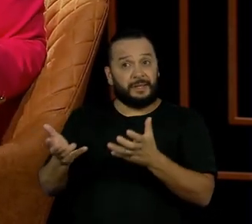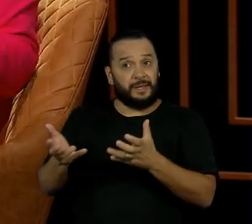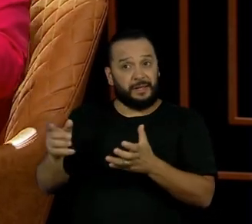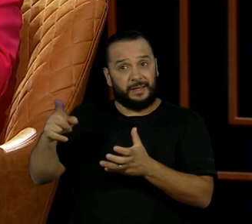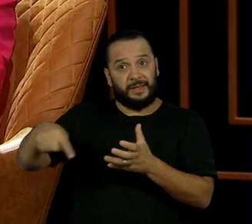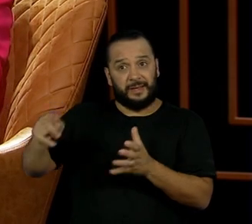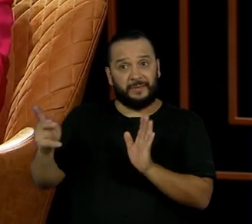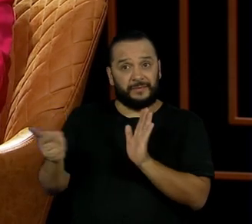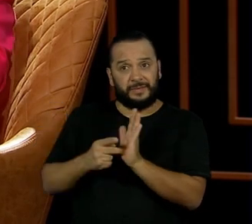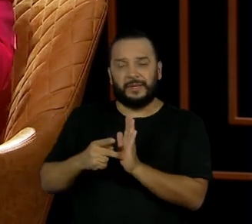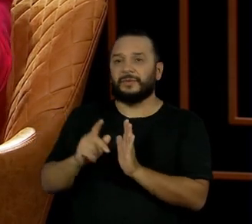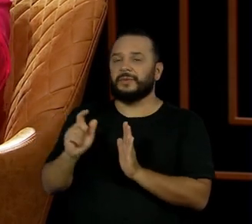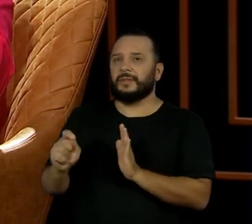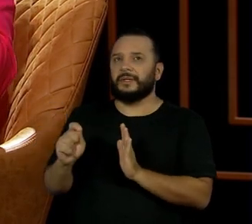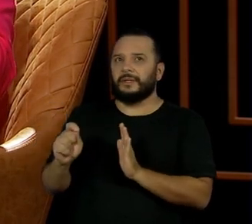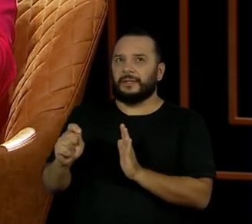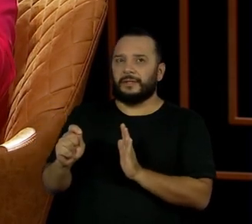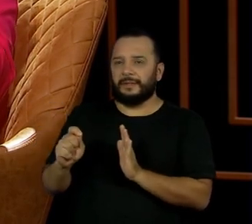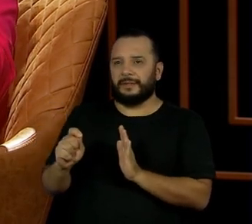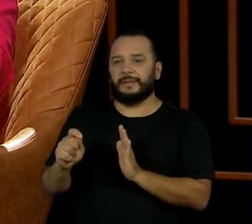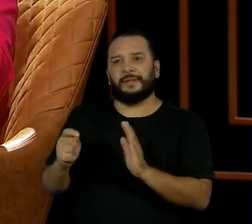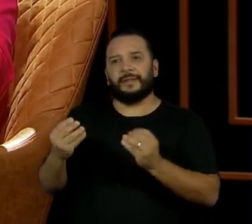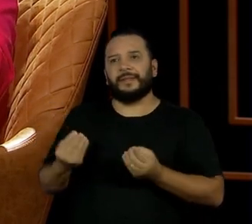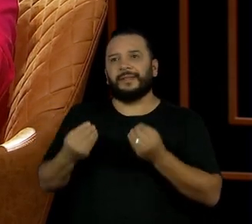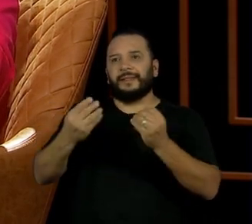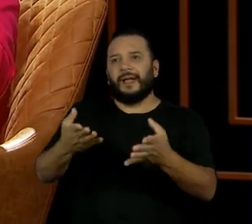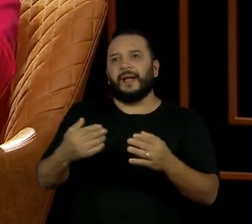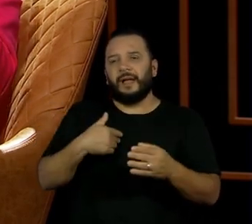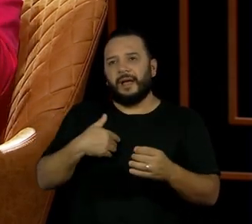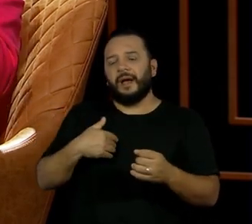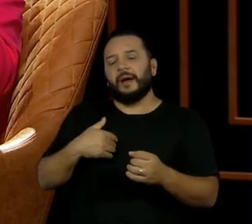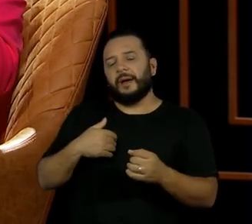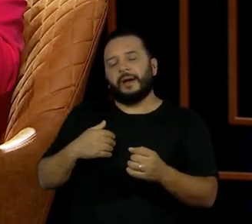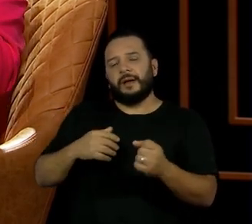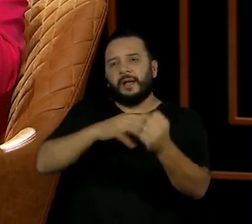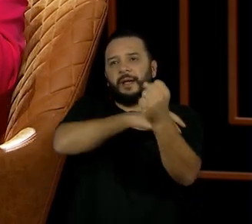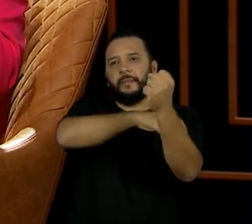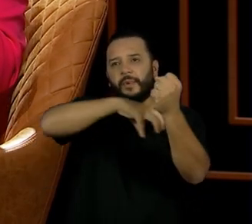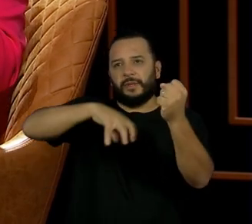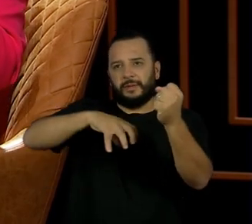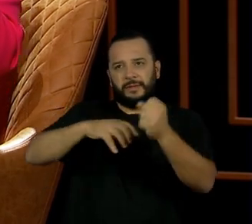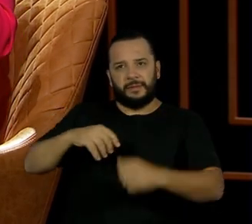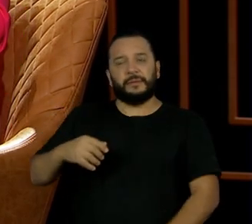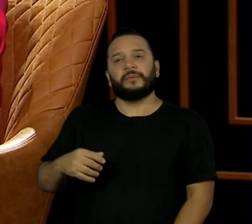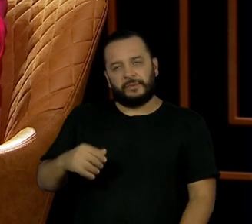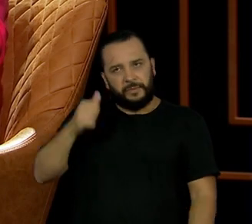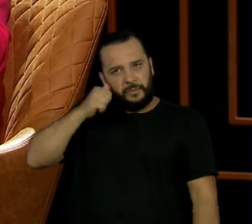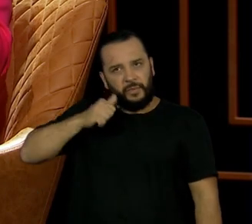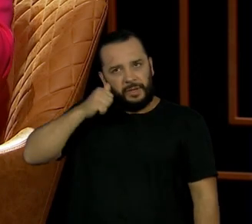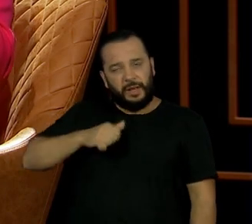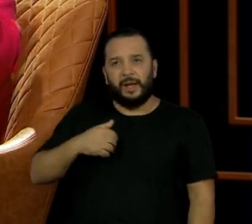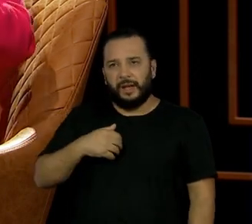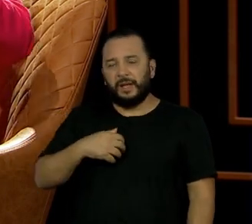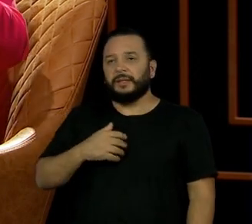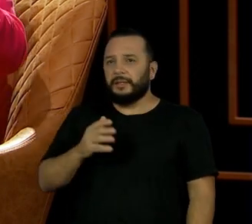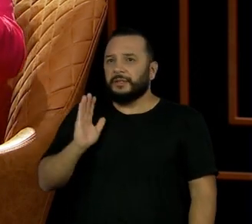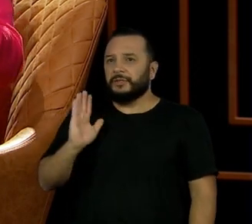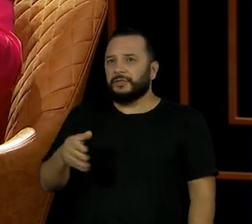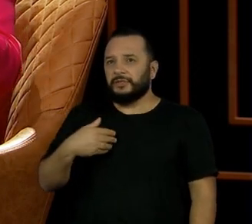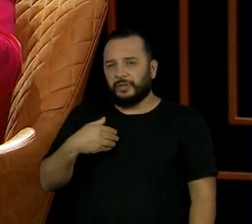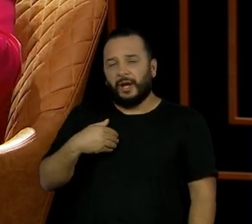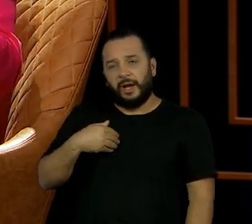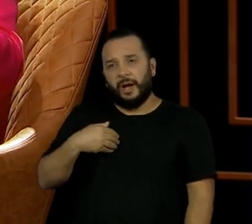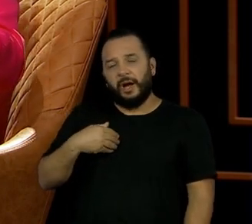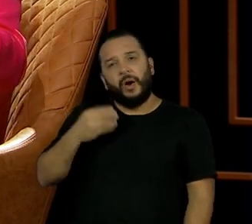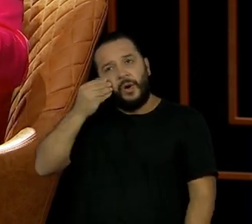Através disso empoderar mulheres é dando essa oportunidade